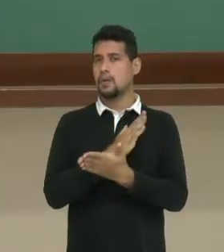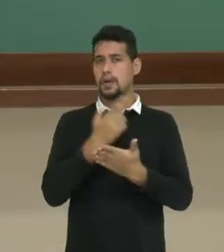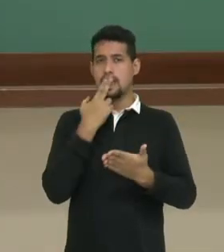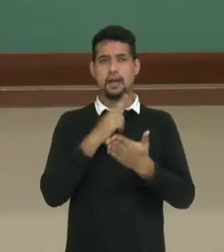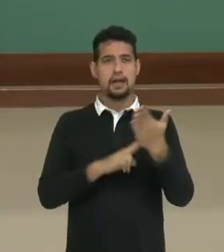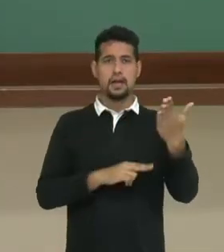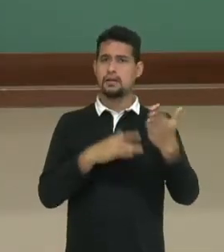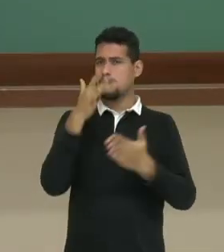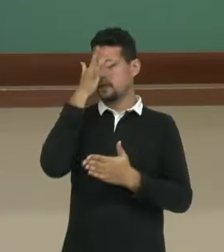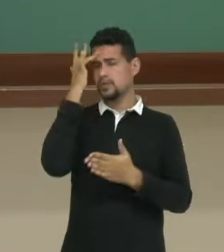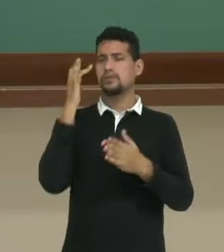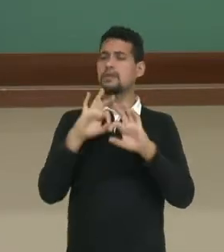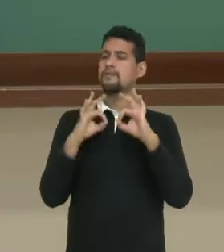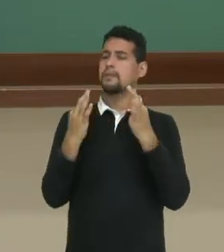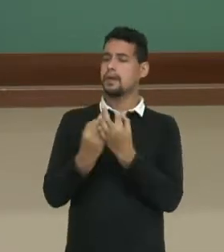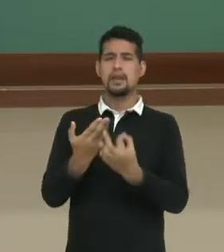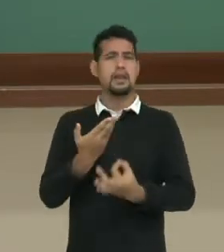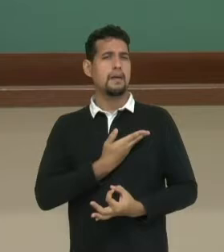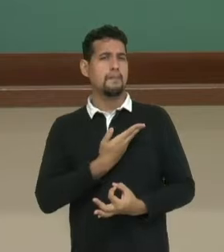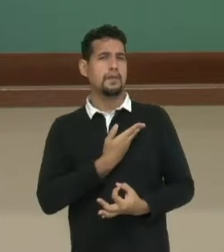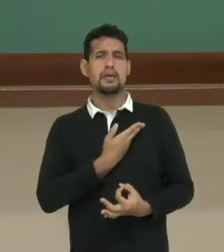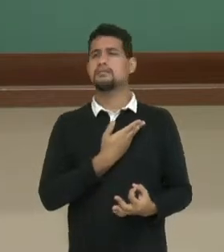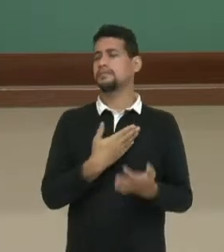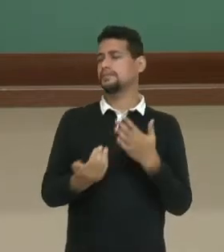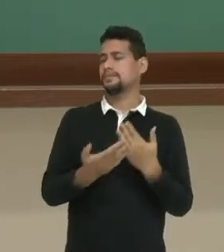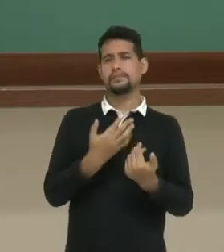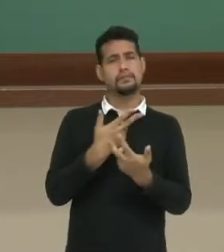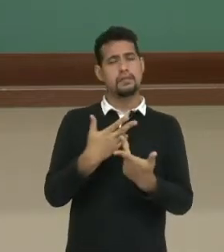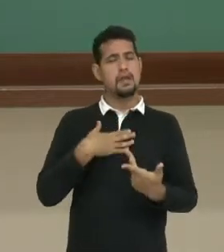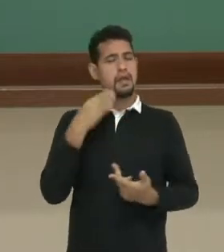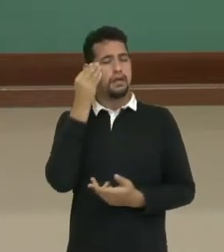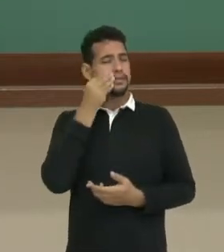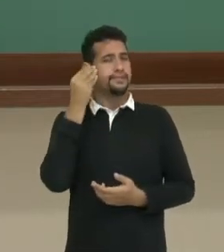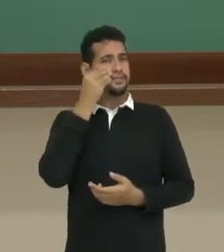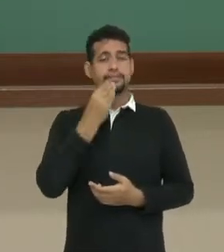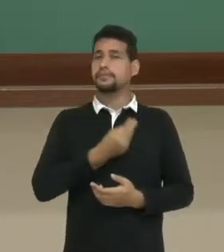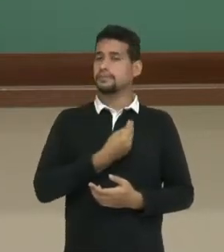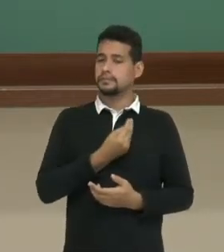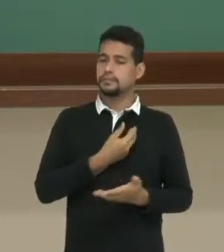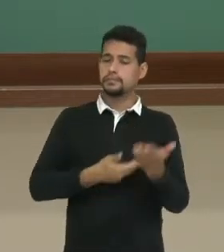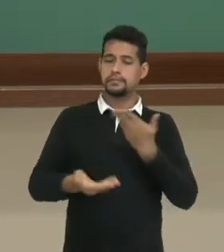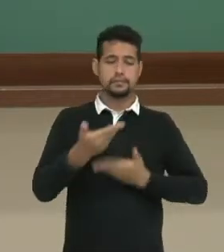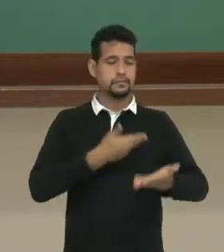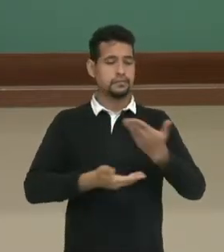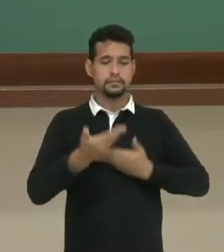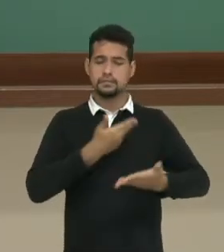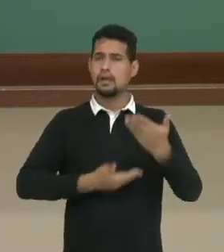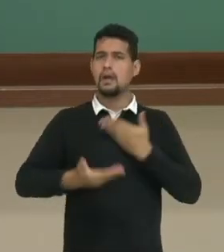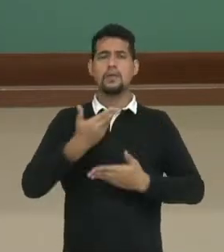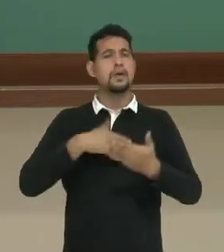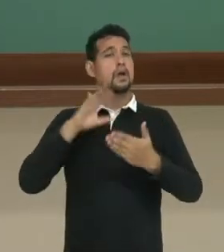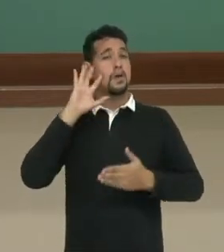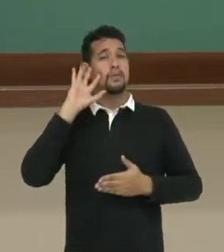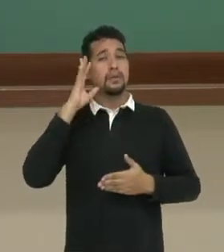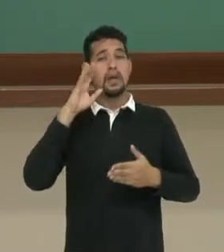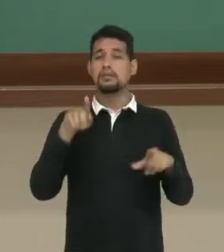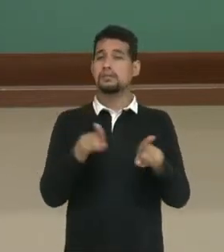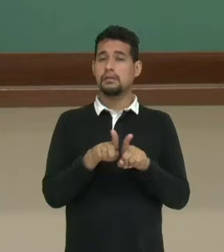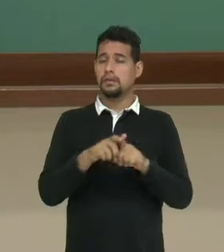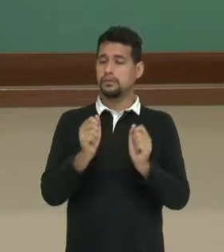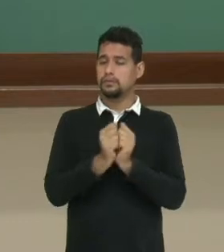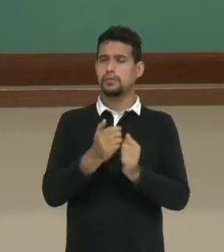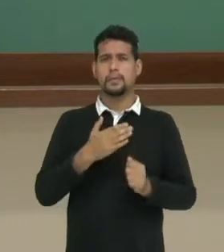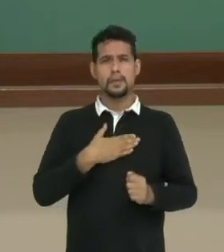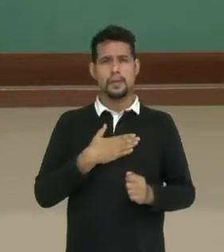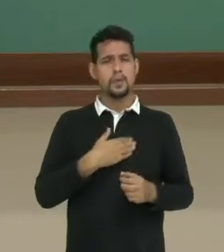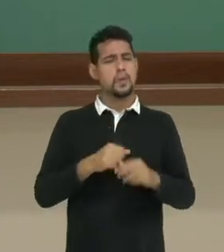um familiar, para um amigo, relatando situações da minha experiência de vida, compartilhando o que está acontecendo no momento comigo, eu